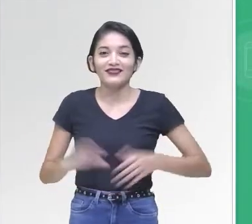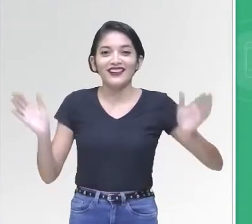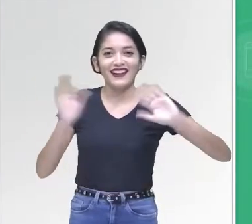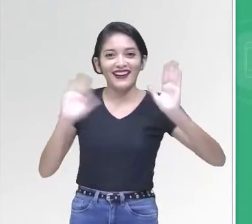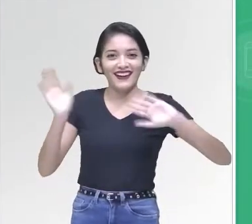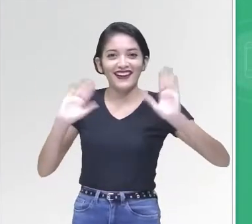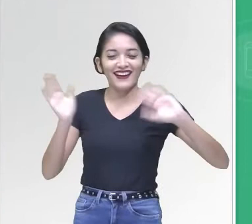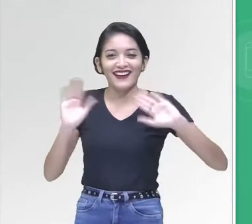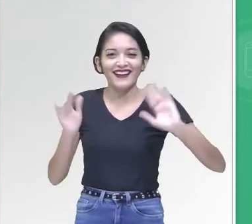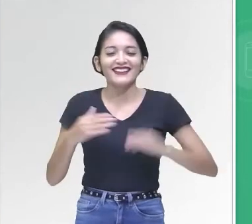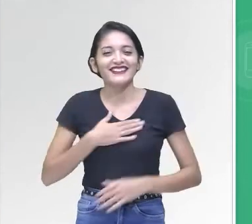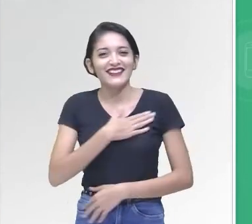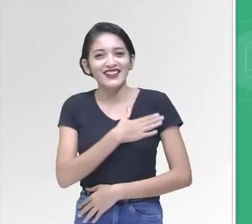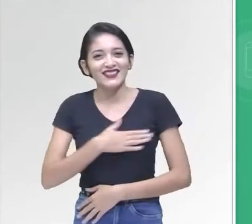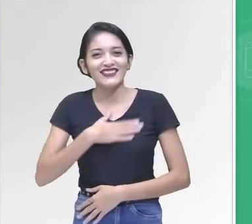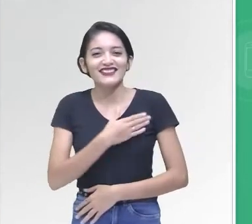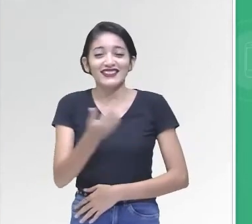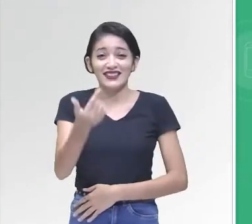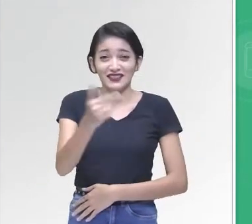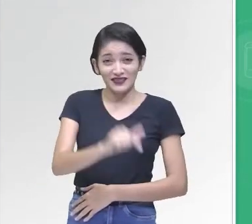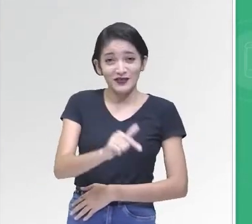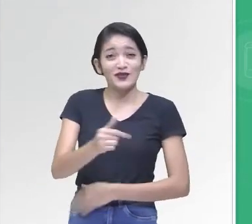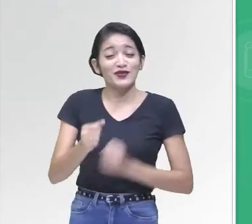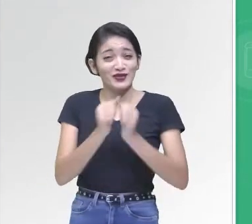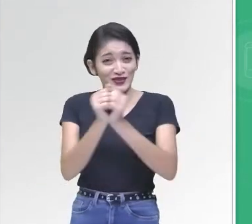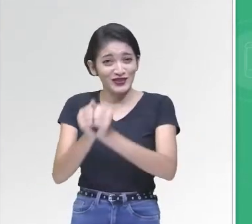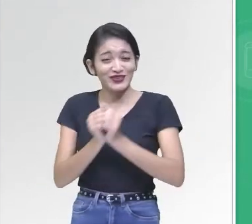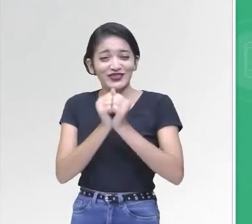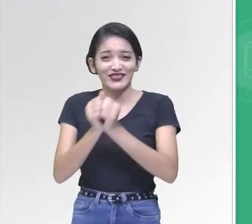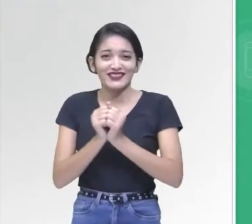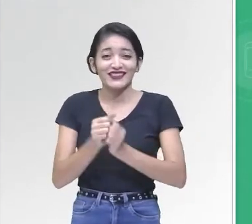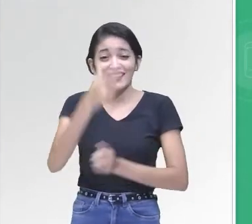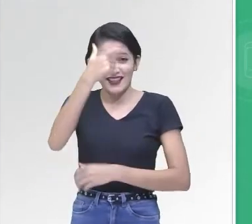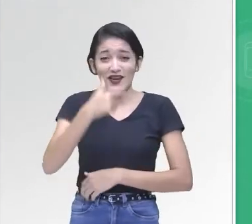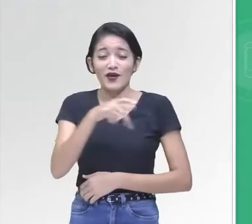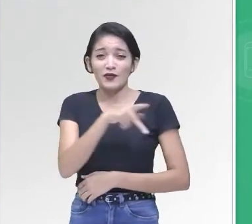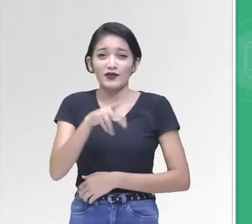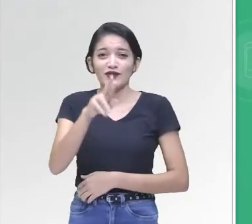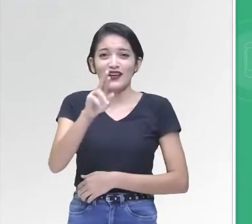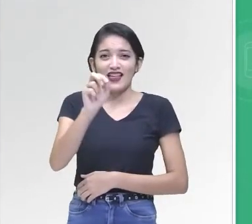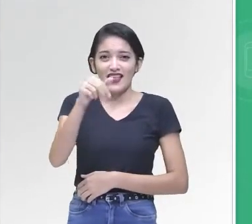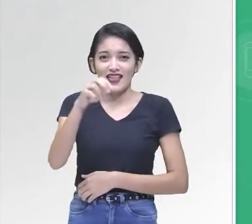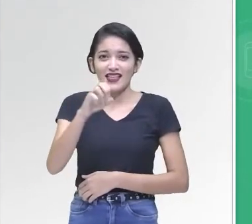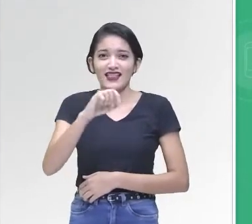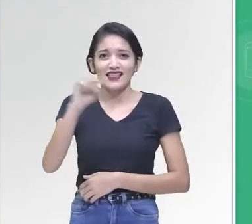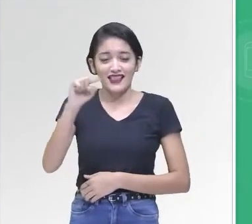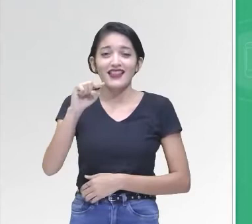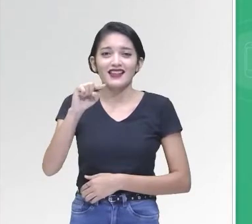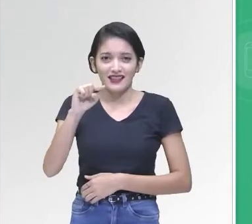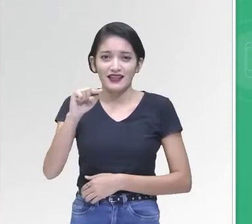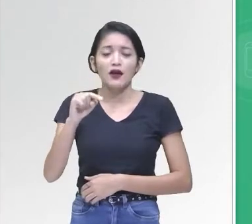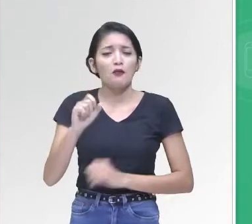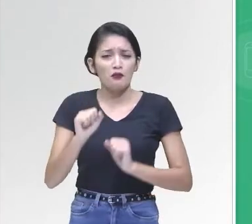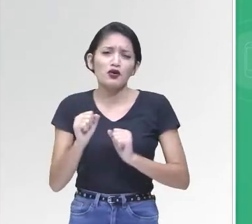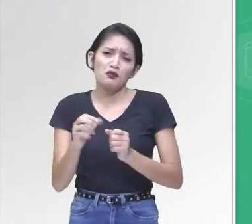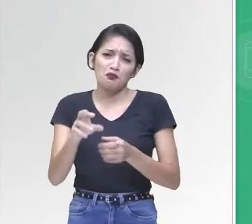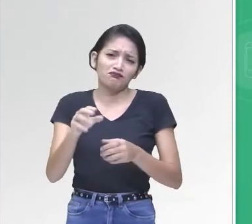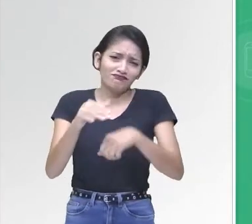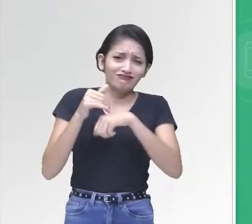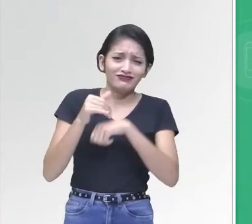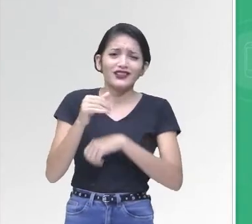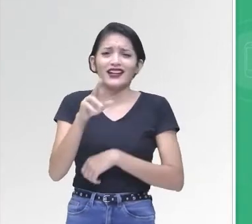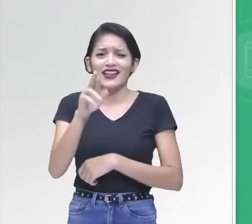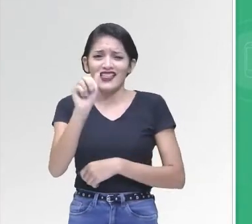Olá, é um prazer estar aqui com vocês hoje, né? Sou o professor René Moreira, pode me chamar de René,